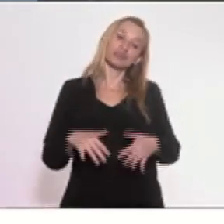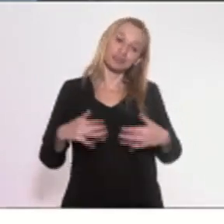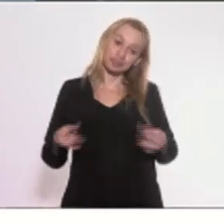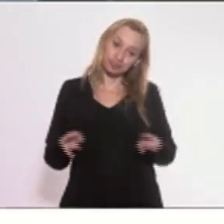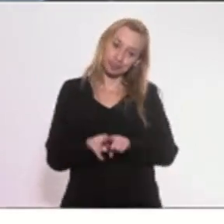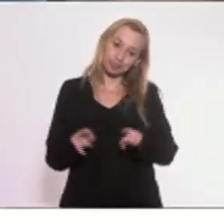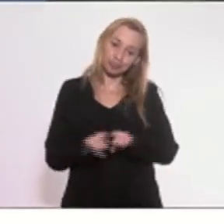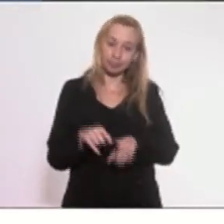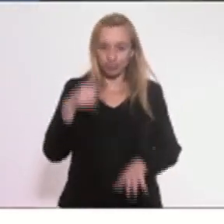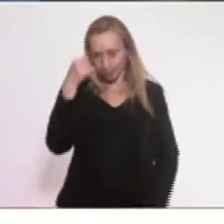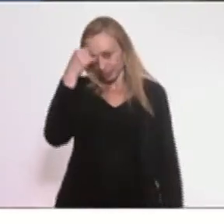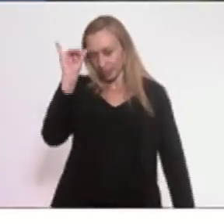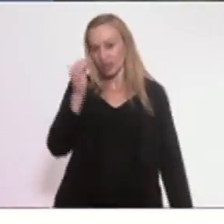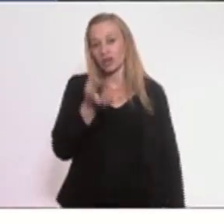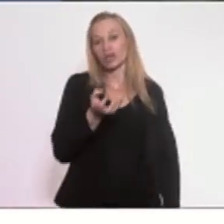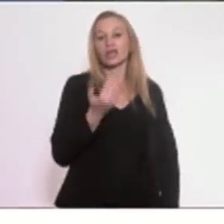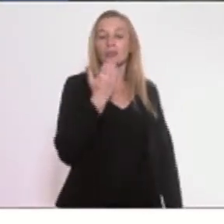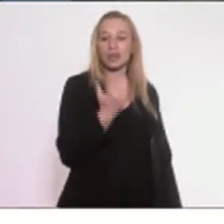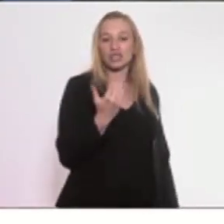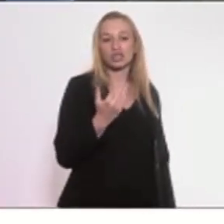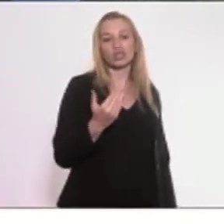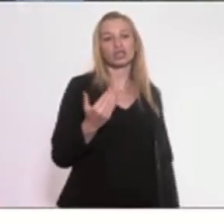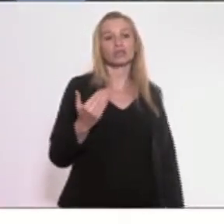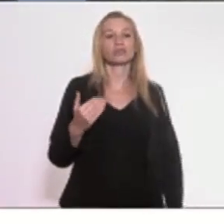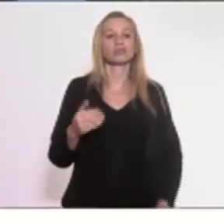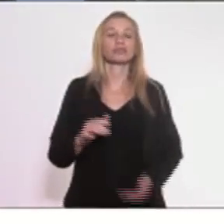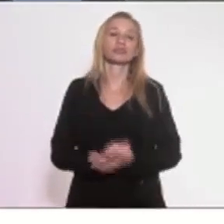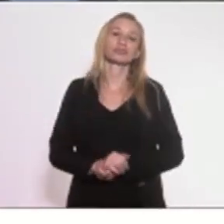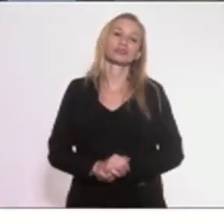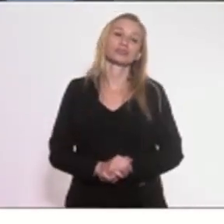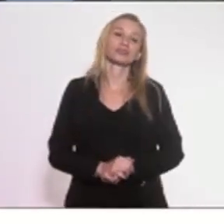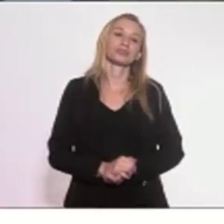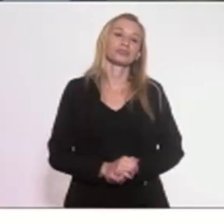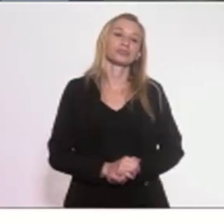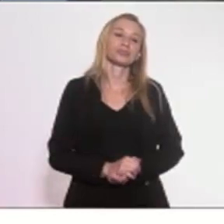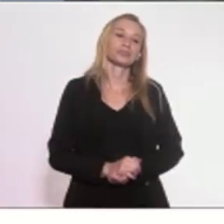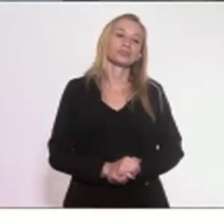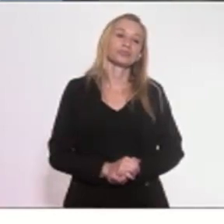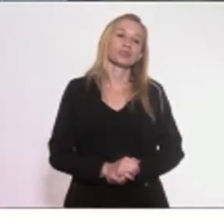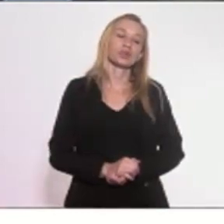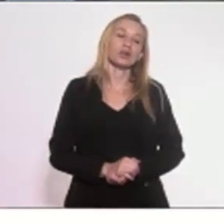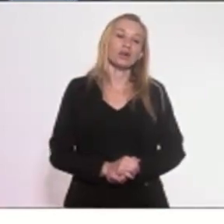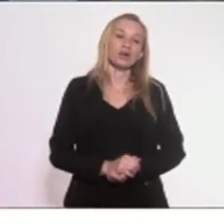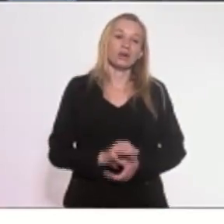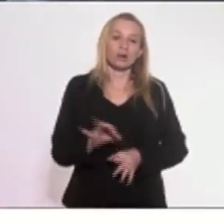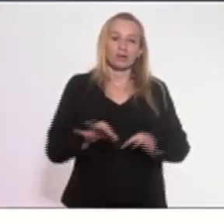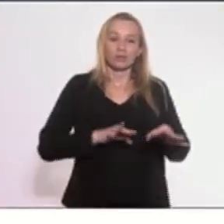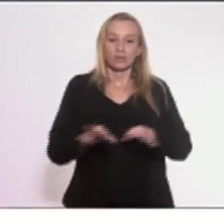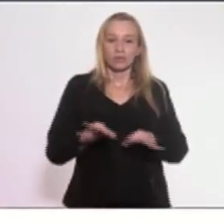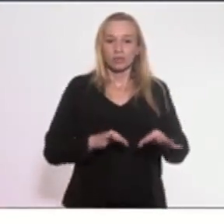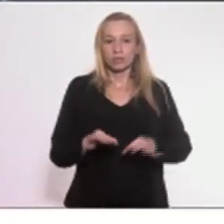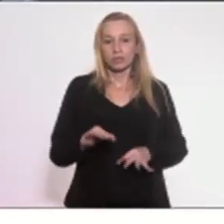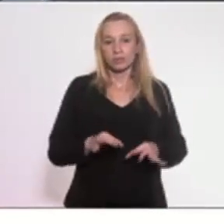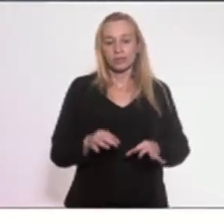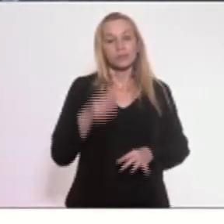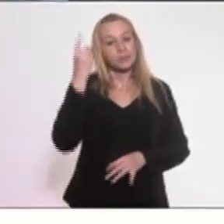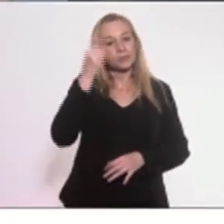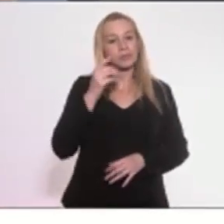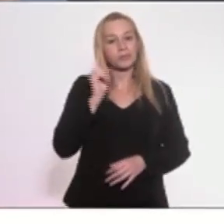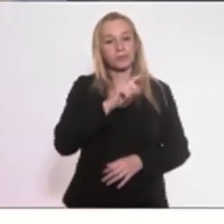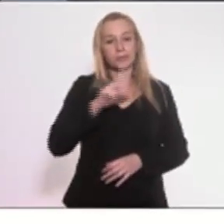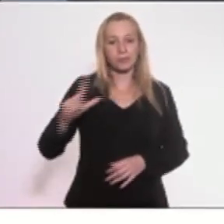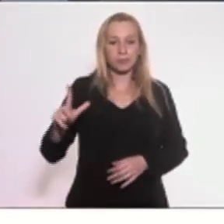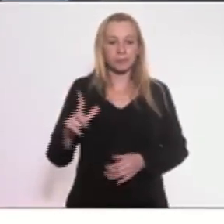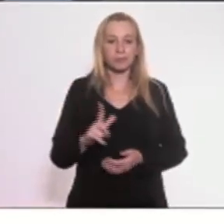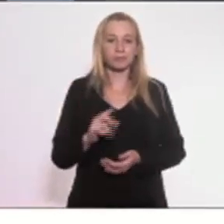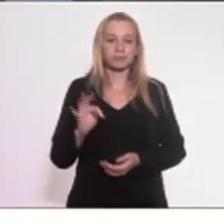para evitar, e queria pedir solução a Vossa Excelência, o projeto do deputado Gualberto sobre